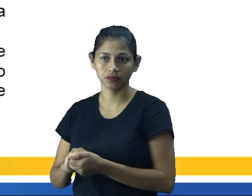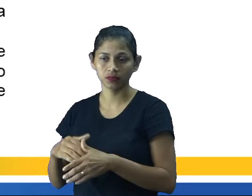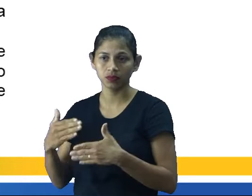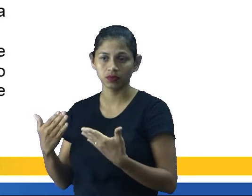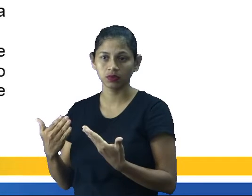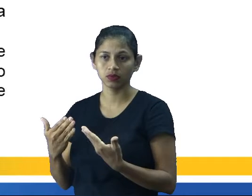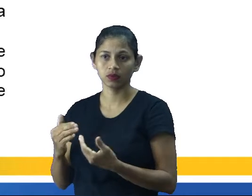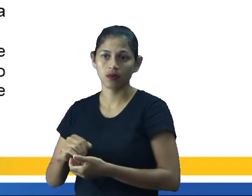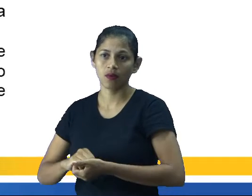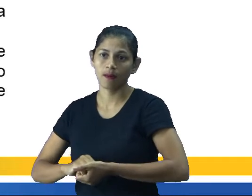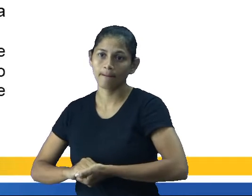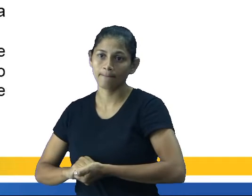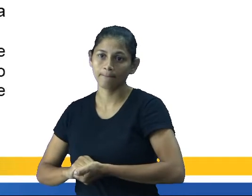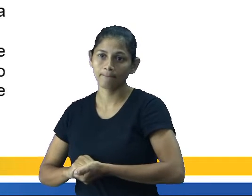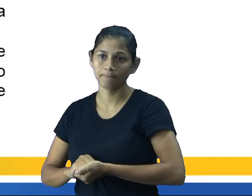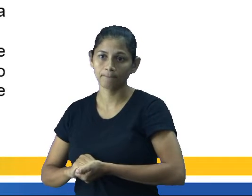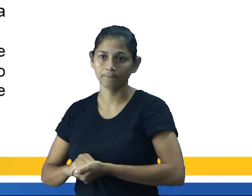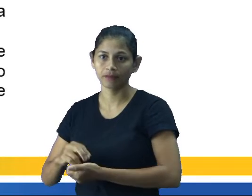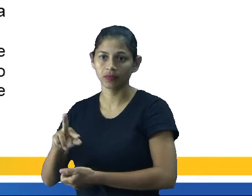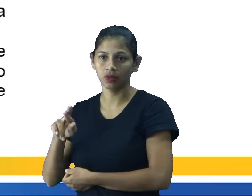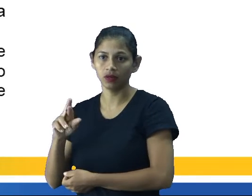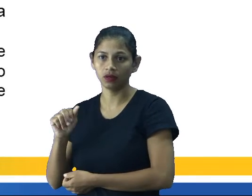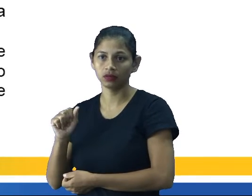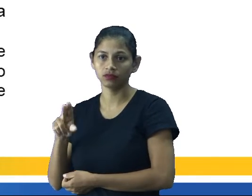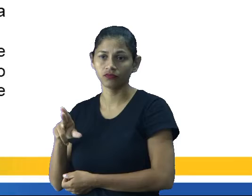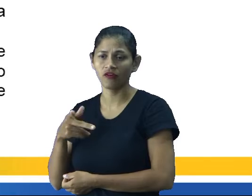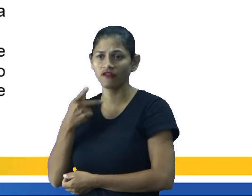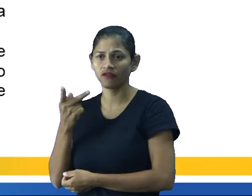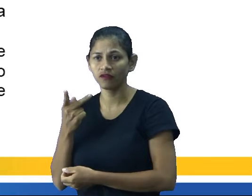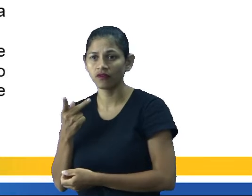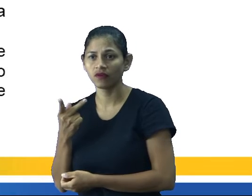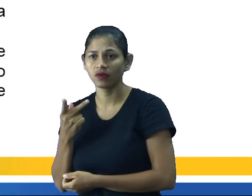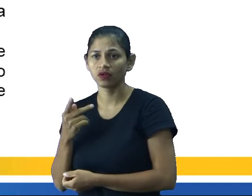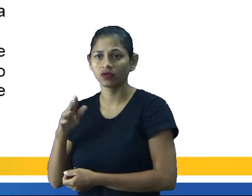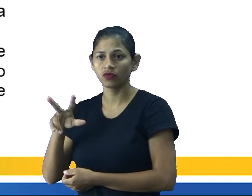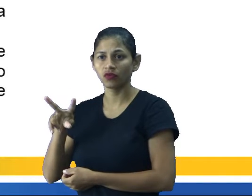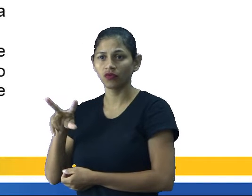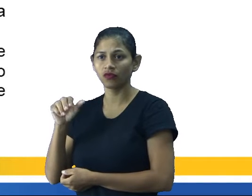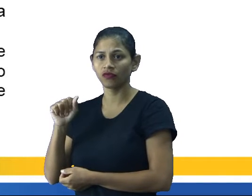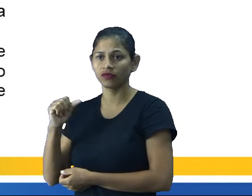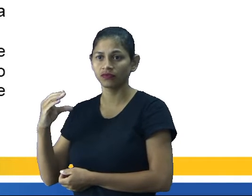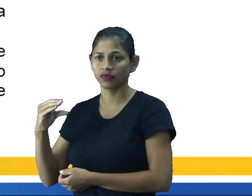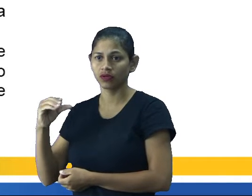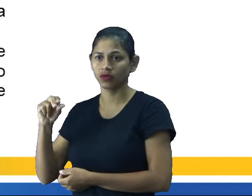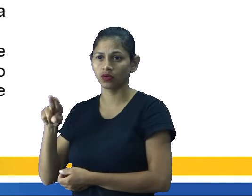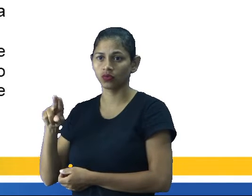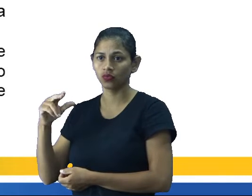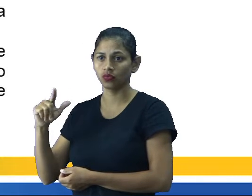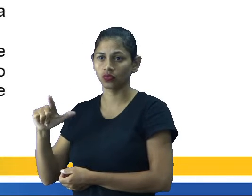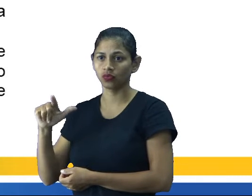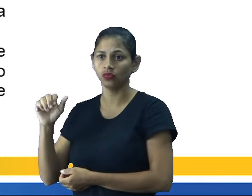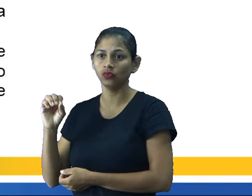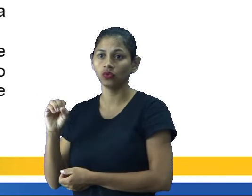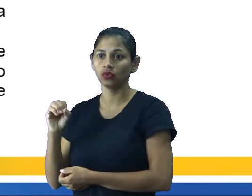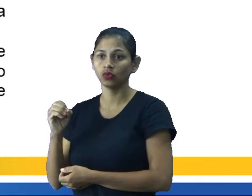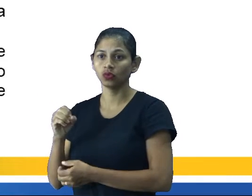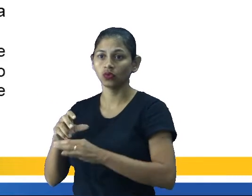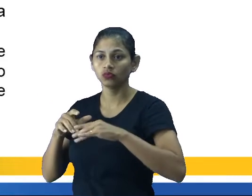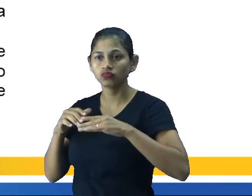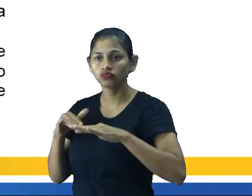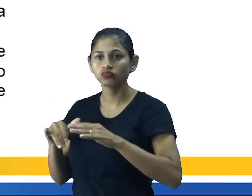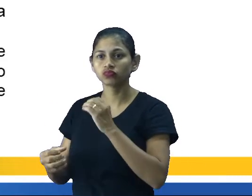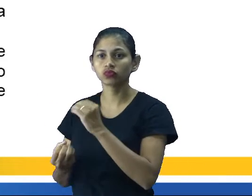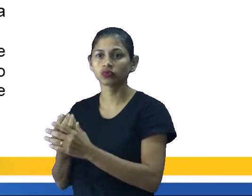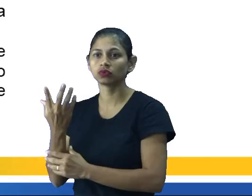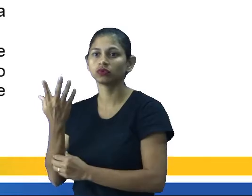Segundo Raven, o vacúolo pode originar-se diretamente do retículo endoplasmático, mas a maioria das proteínas do tonoplasto, em